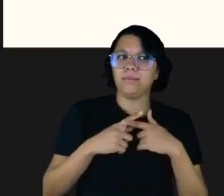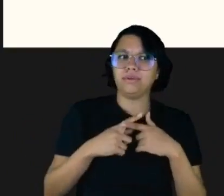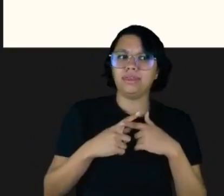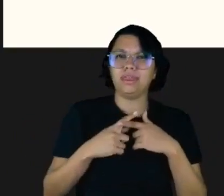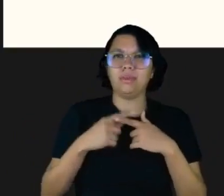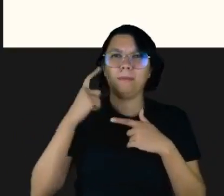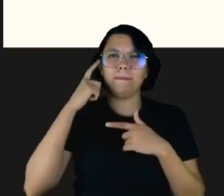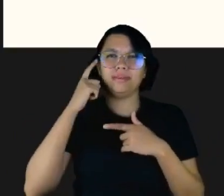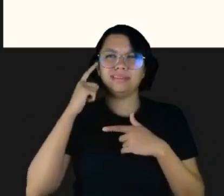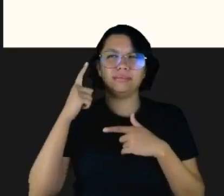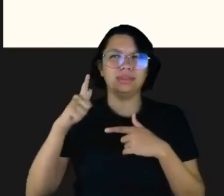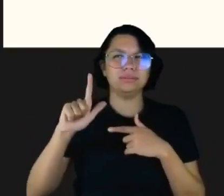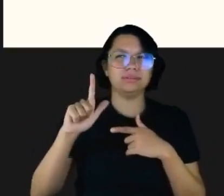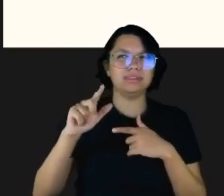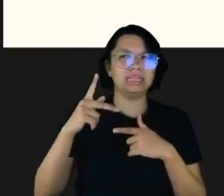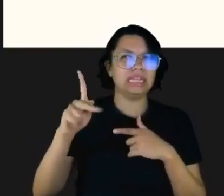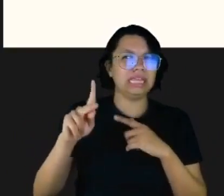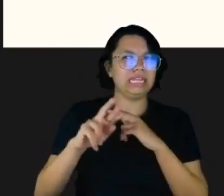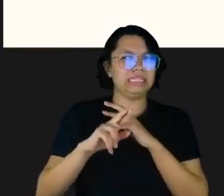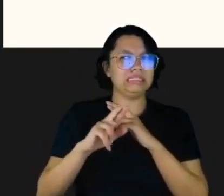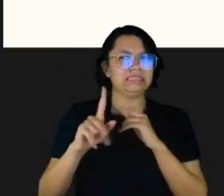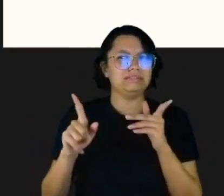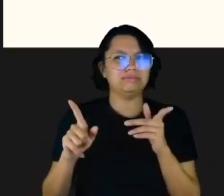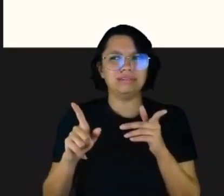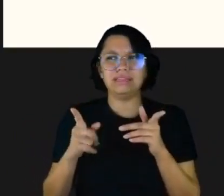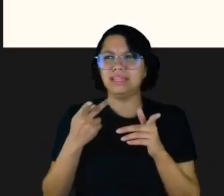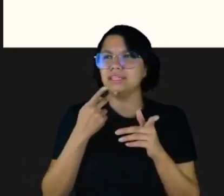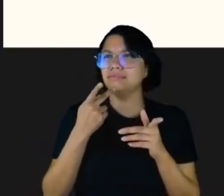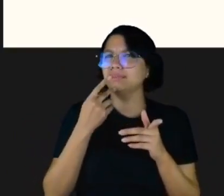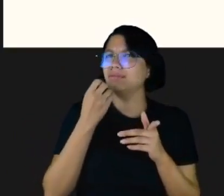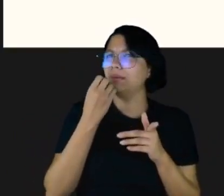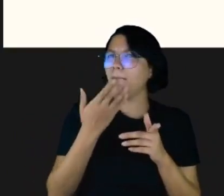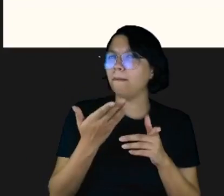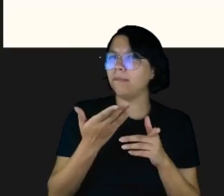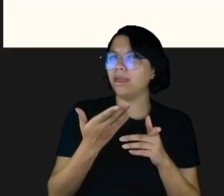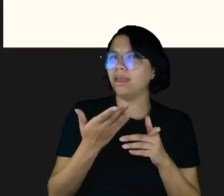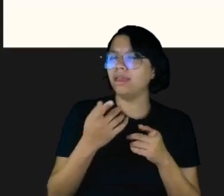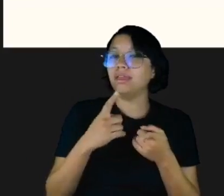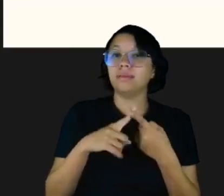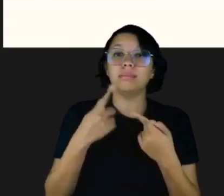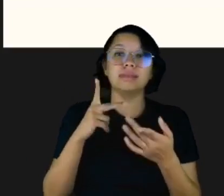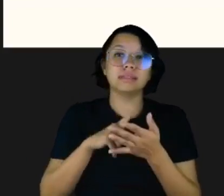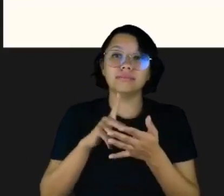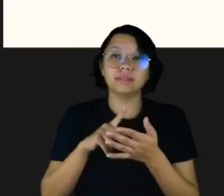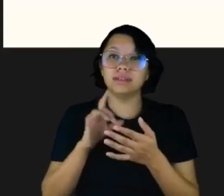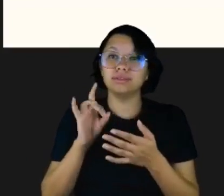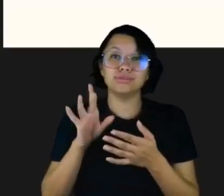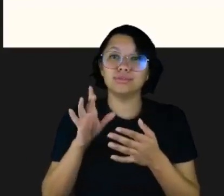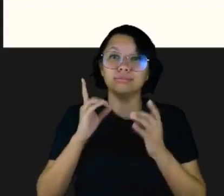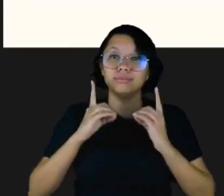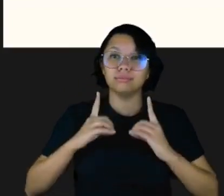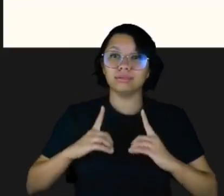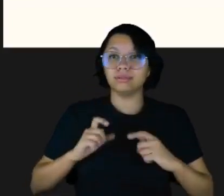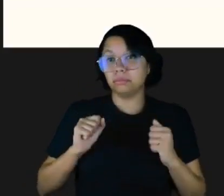os pensamentos dele, ele não está falando muito bem, e, na verdade, pode ser um quadro